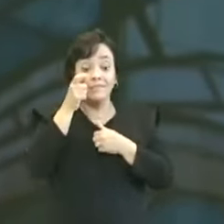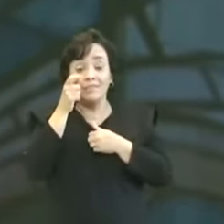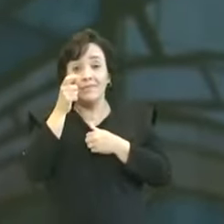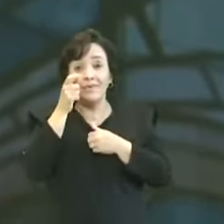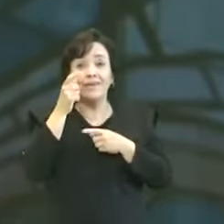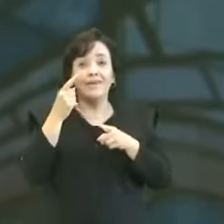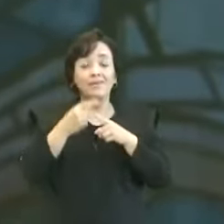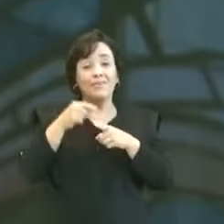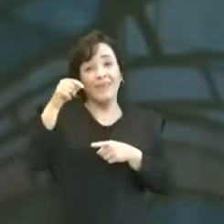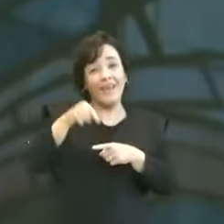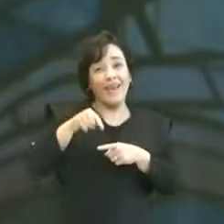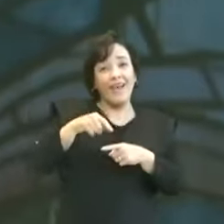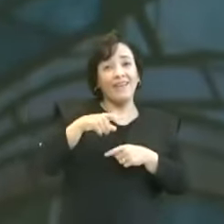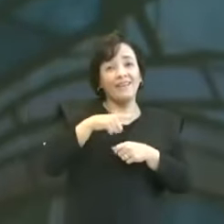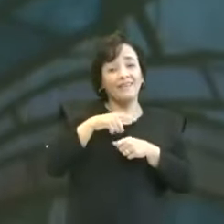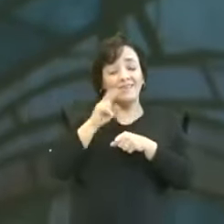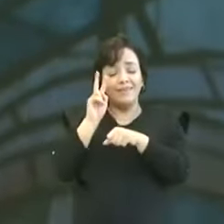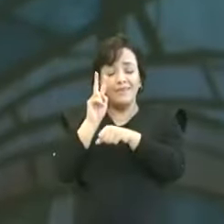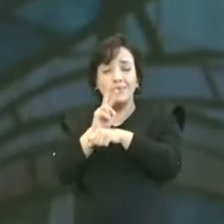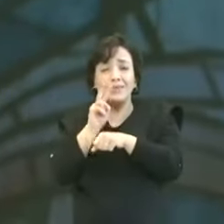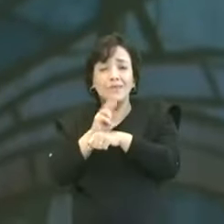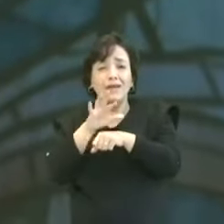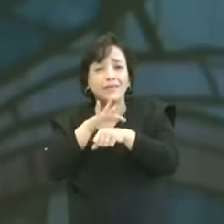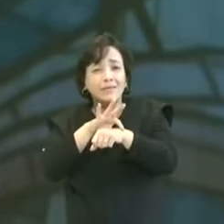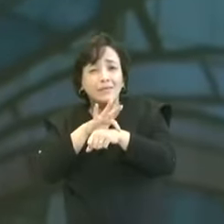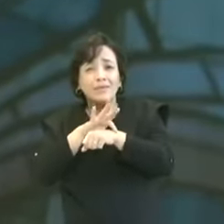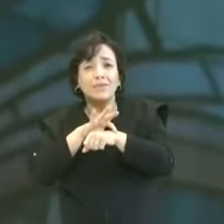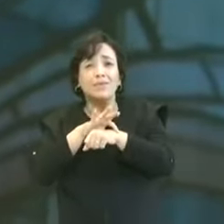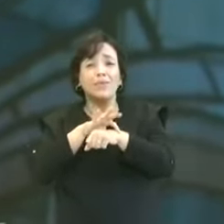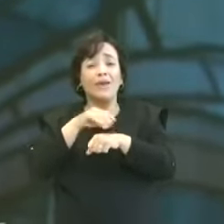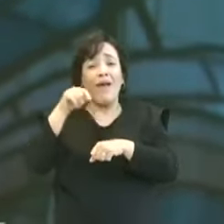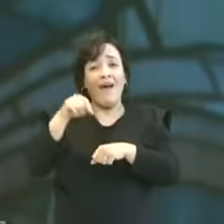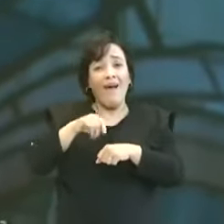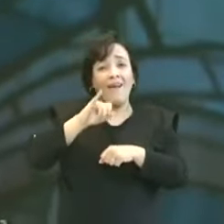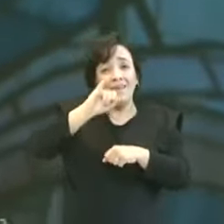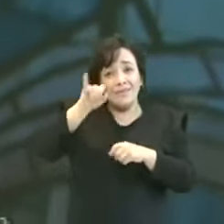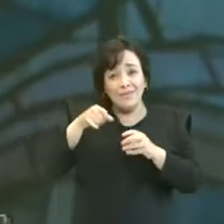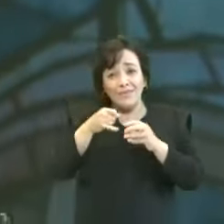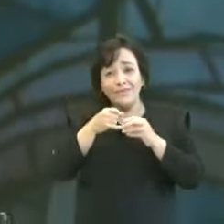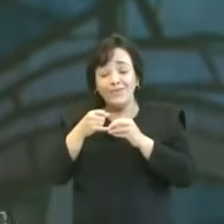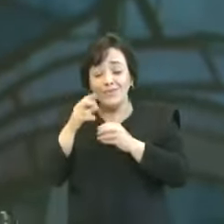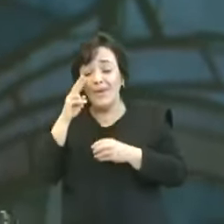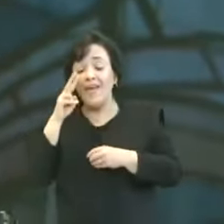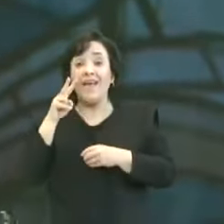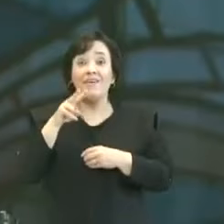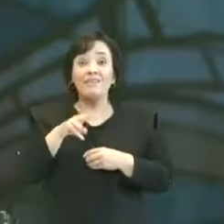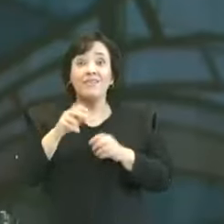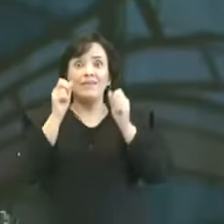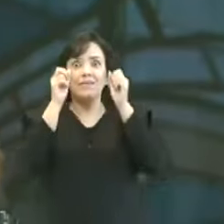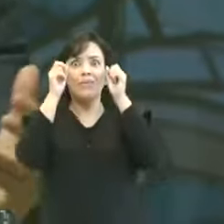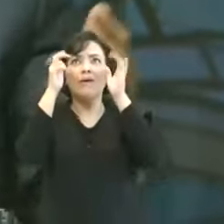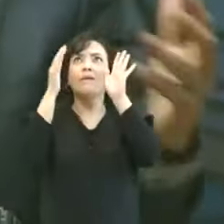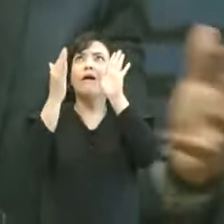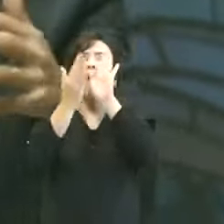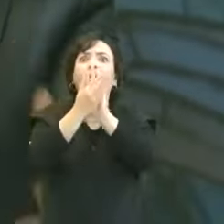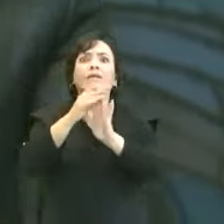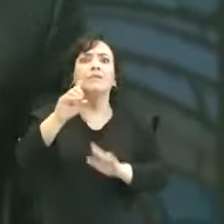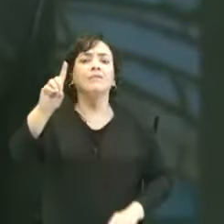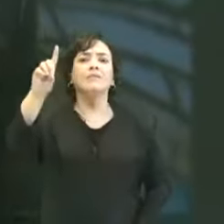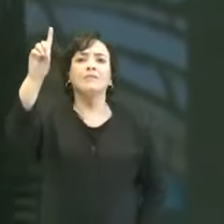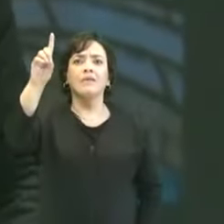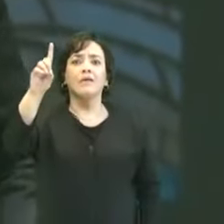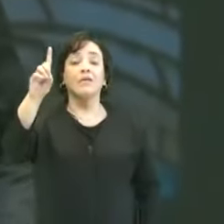cuidado, guardado, protegido, na tenda ele via Moisés falando com o Senhor face a face, e é por isso que Josué se transforma